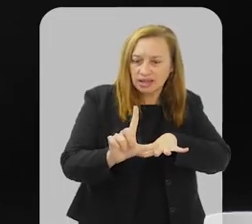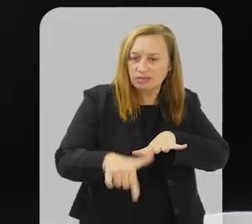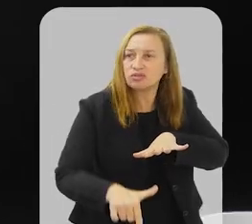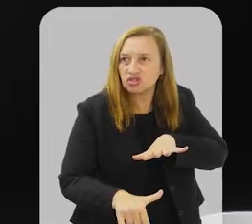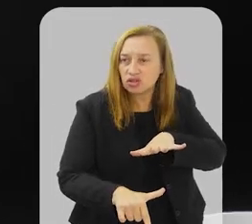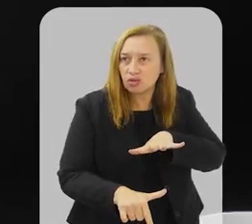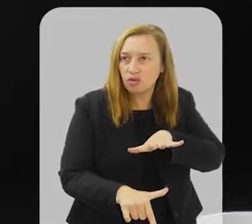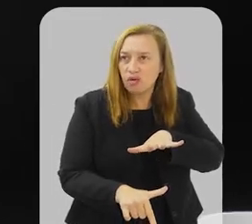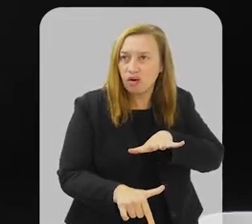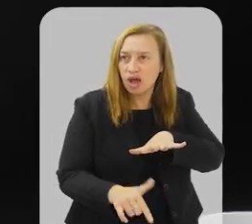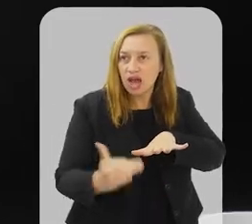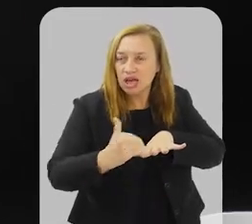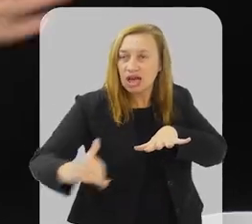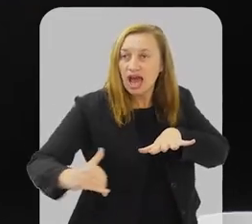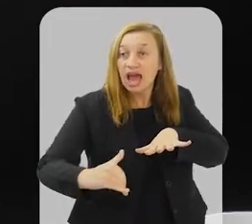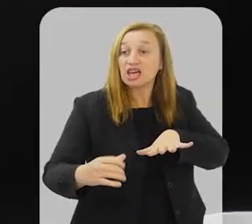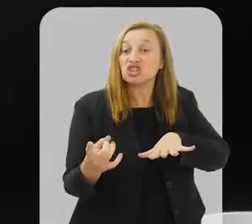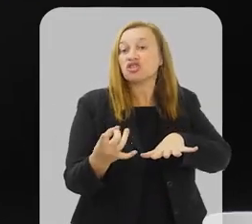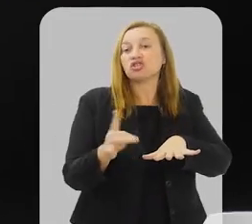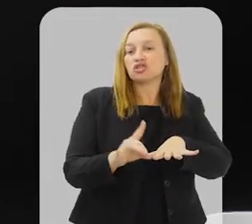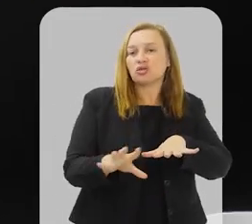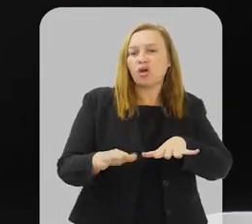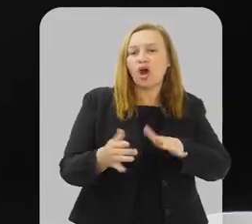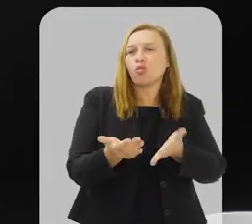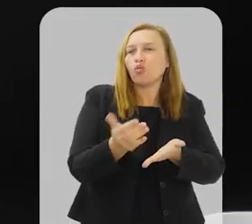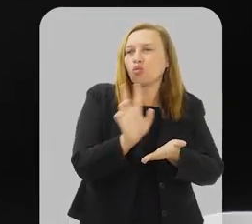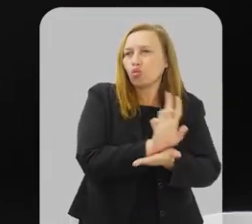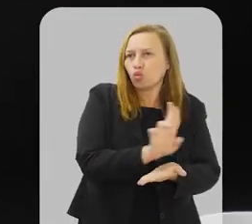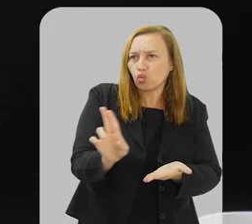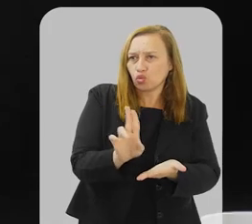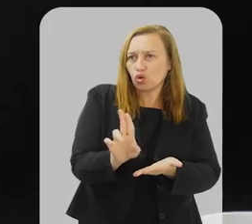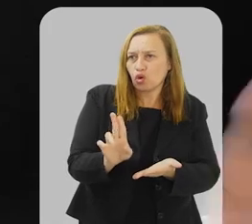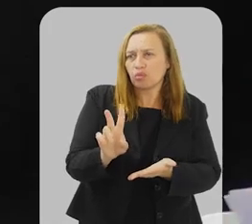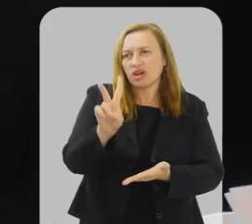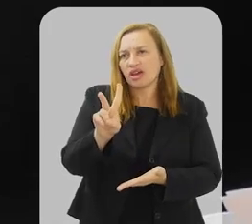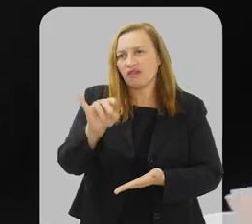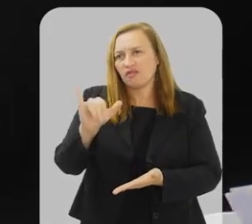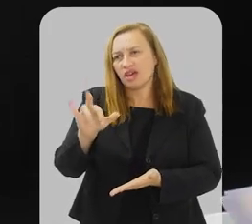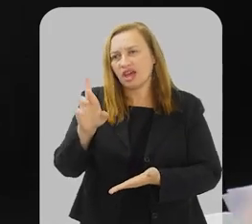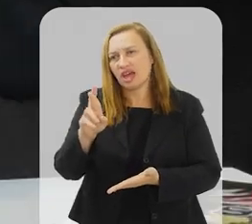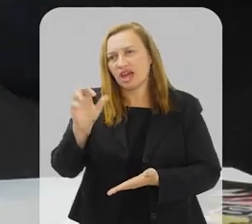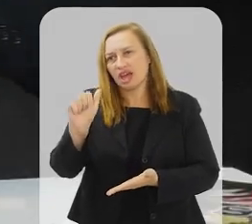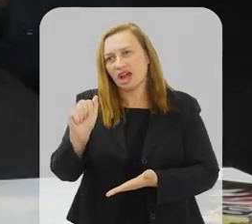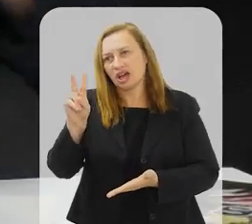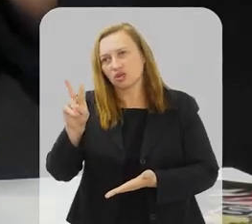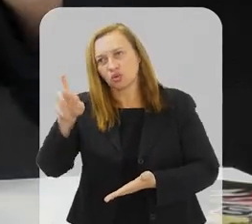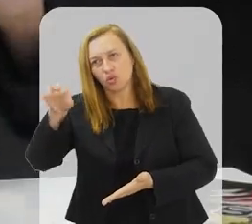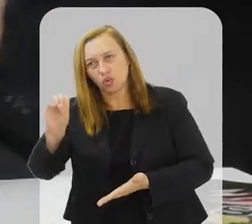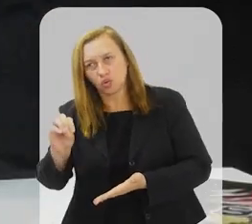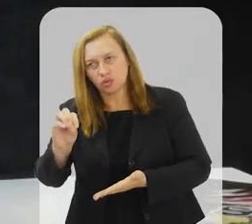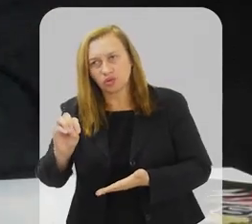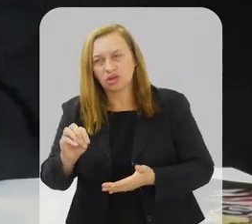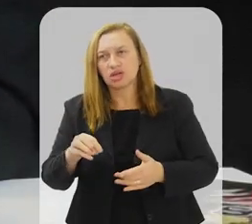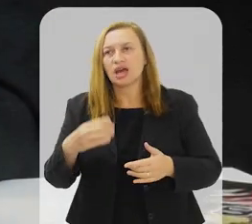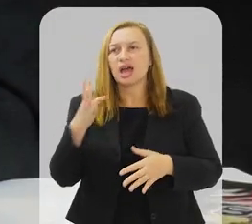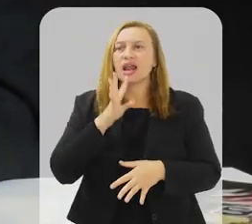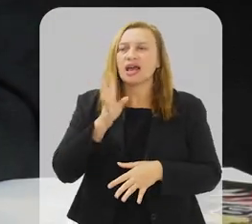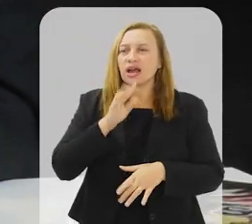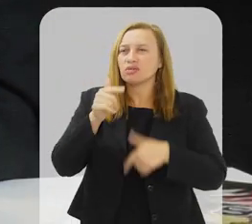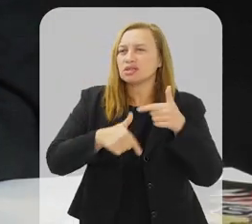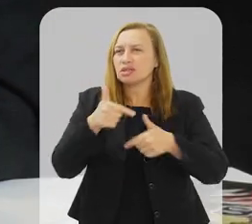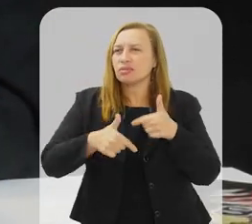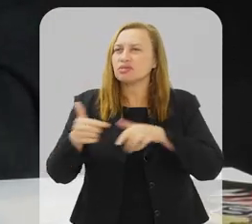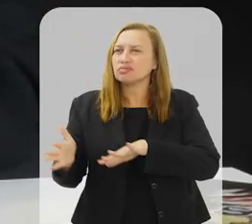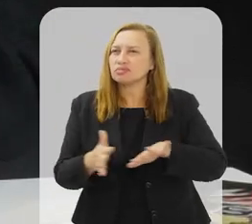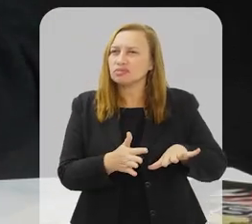carel não tem a letra e de repente surgiu o nome né Virador eu sou muit ficou lindo numa proporção certa né Muito bacana